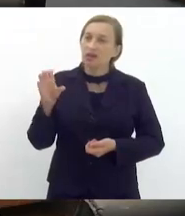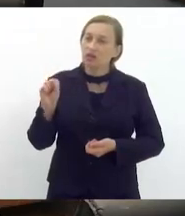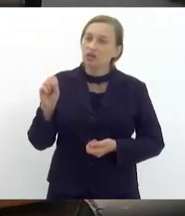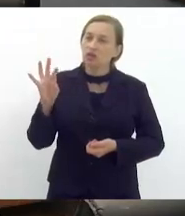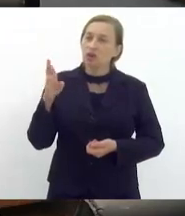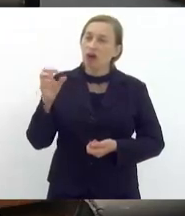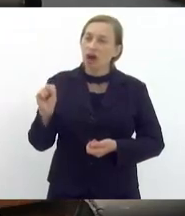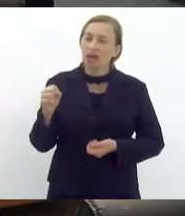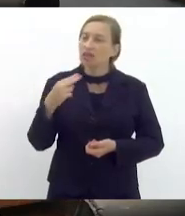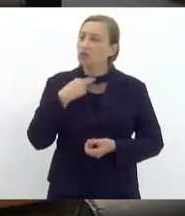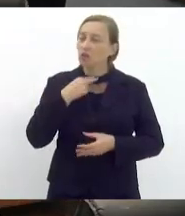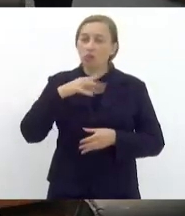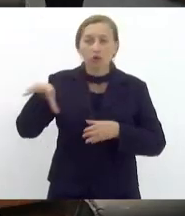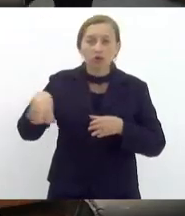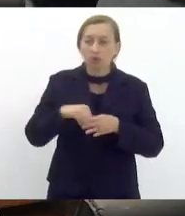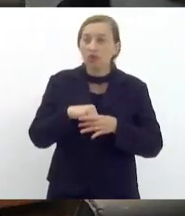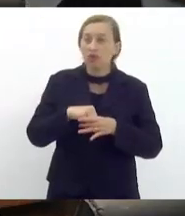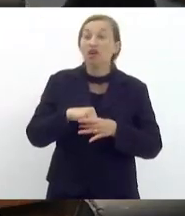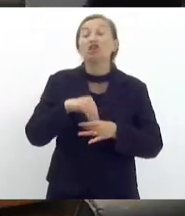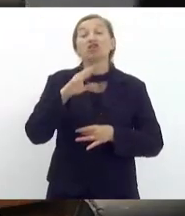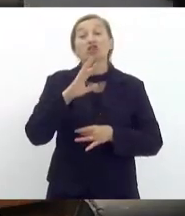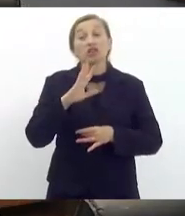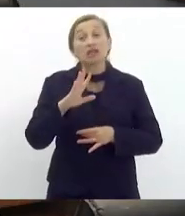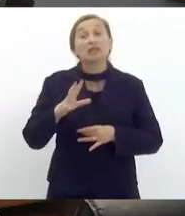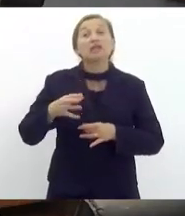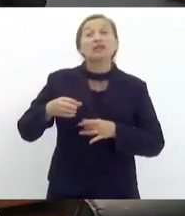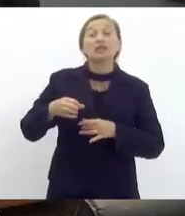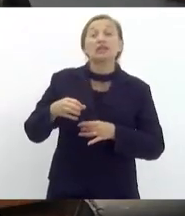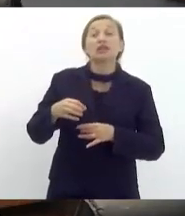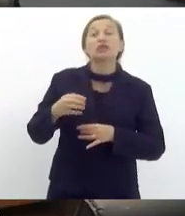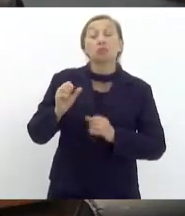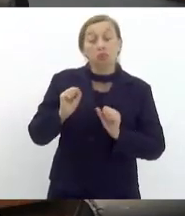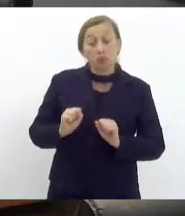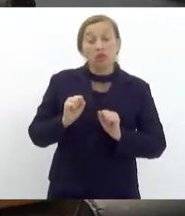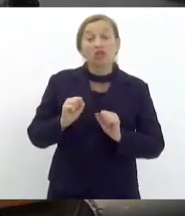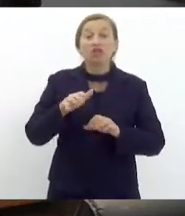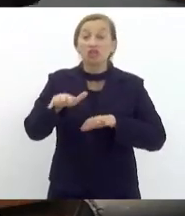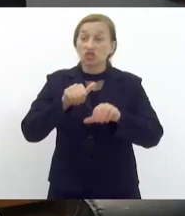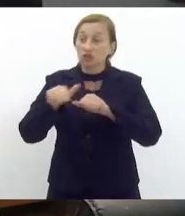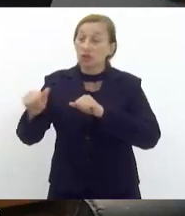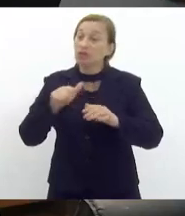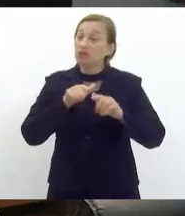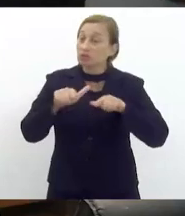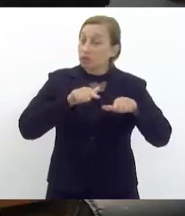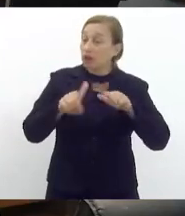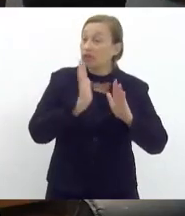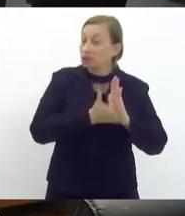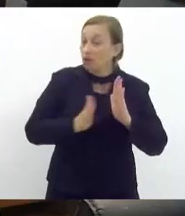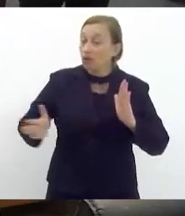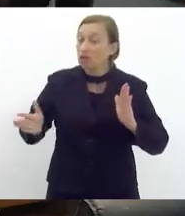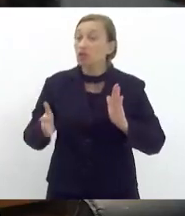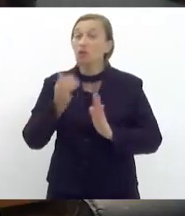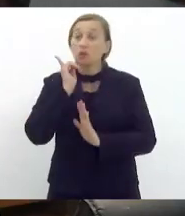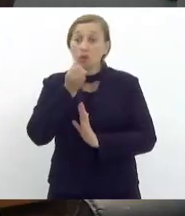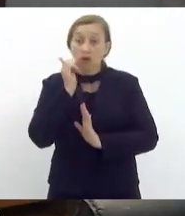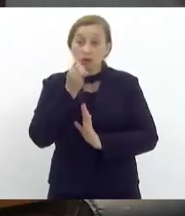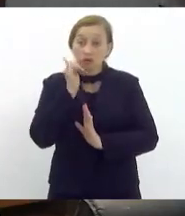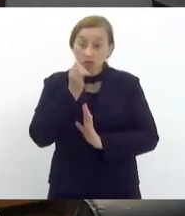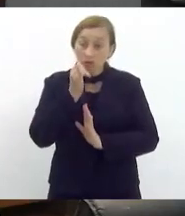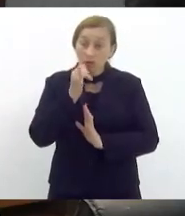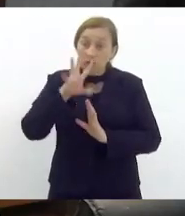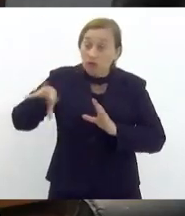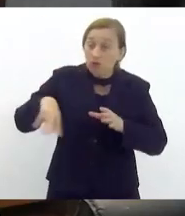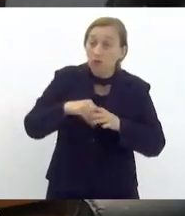não pode incorporar que já foi dado poderia ser chamado os trabalhos à ordem e o relator é da